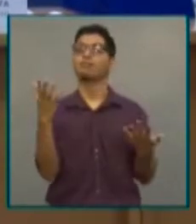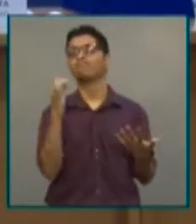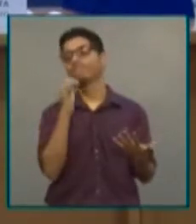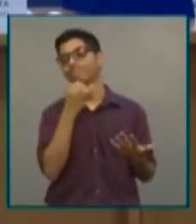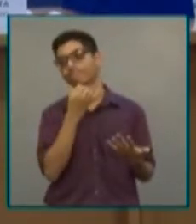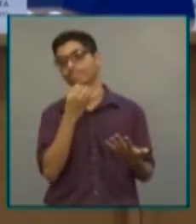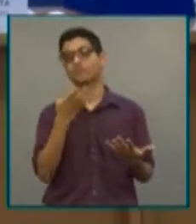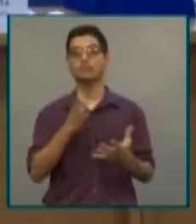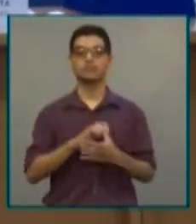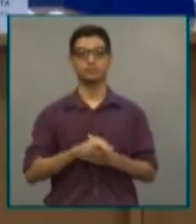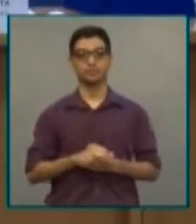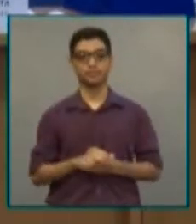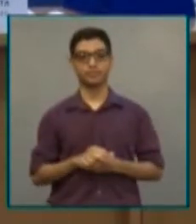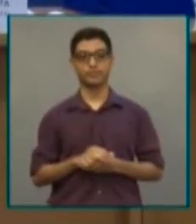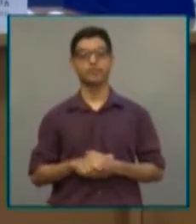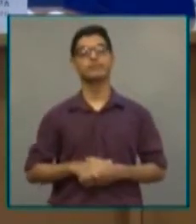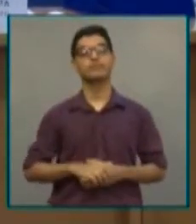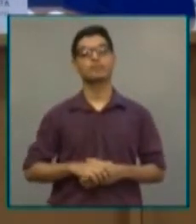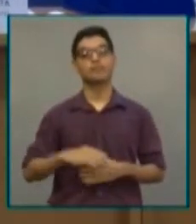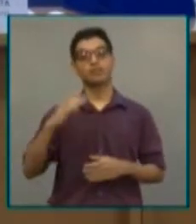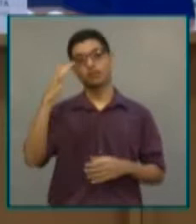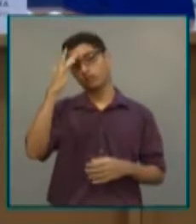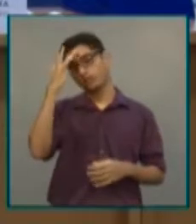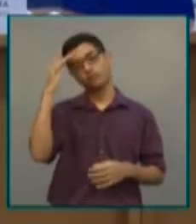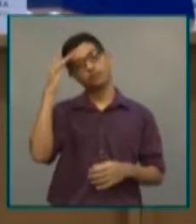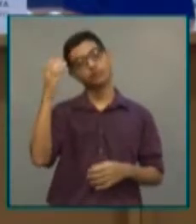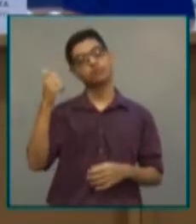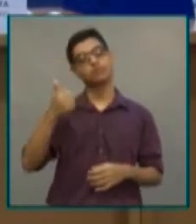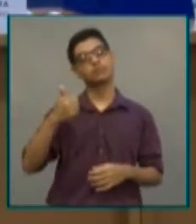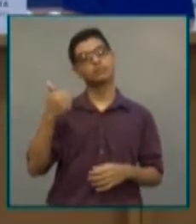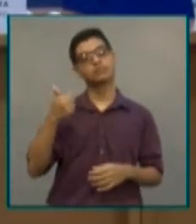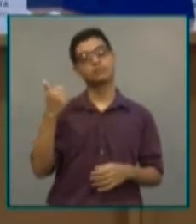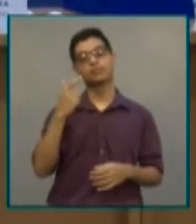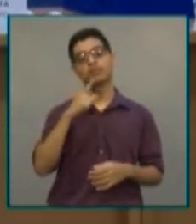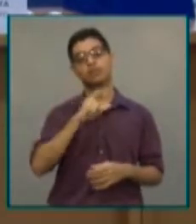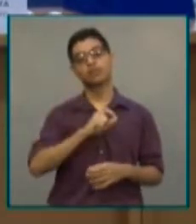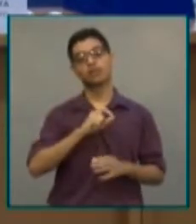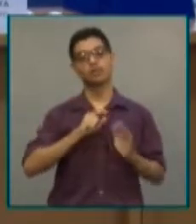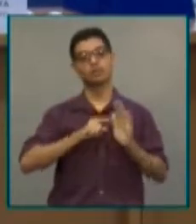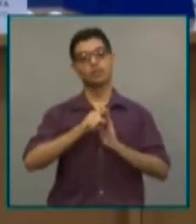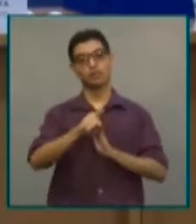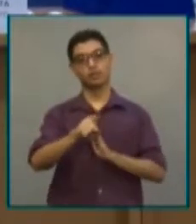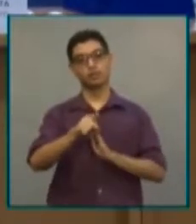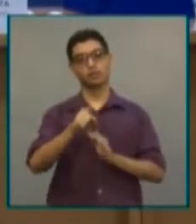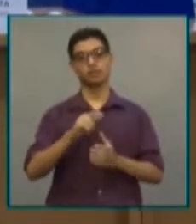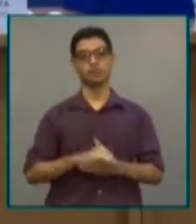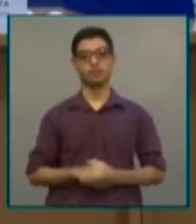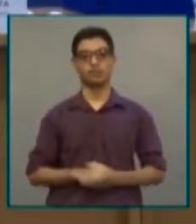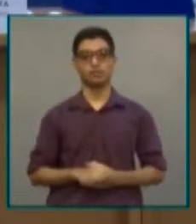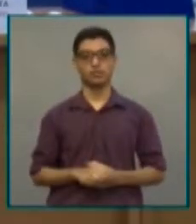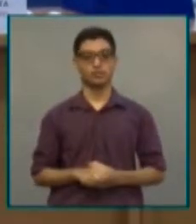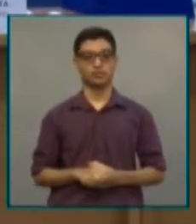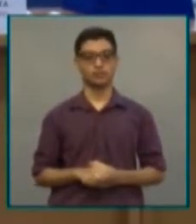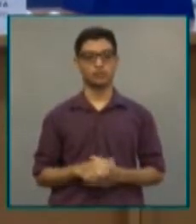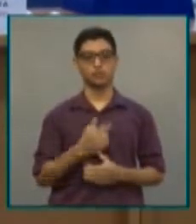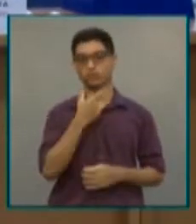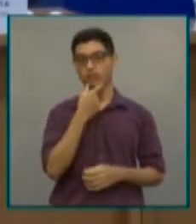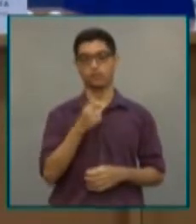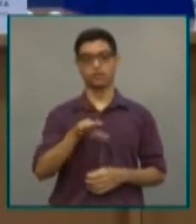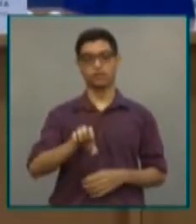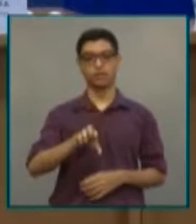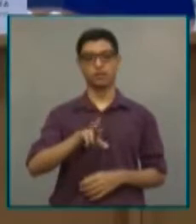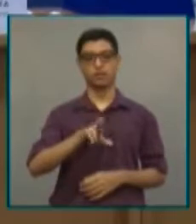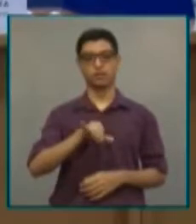candidato a fazer as perguntas nessa segunda rodada será o candidato Erinaldo Dantas.